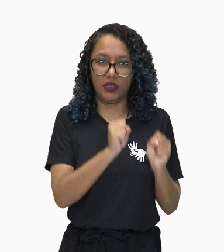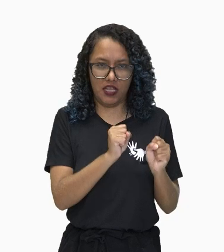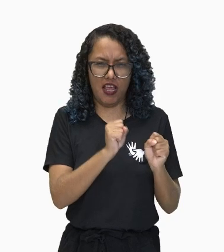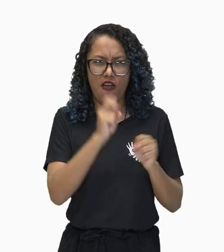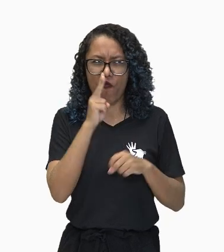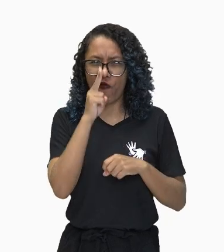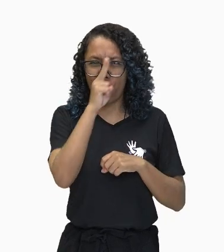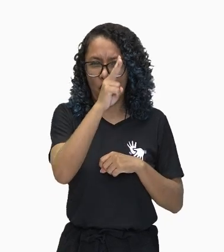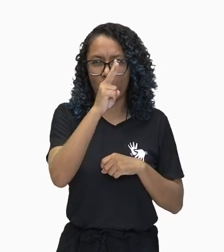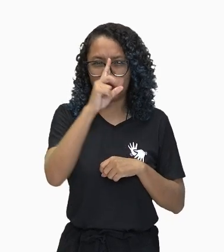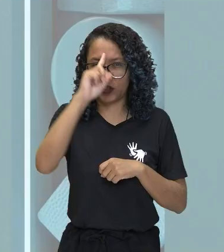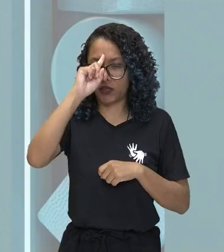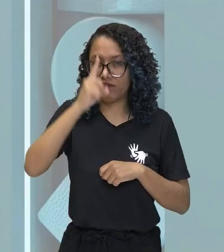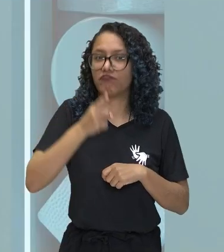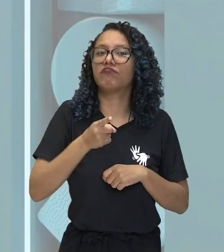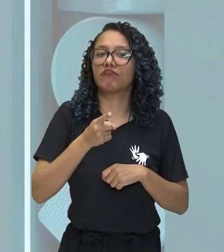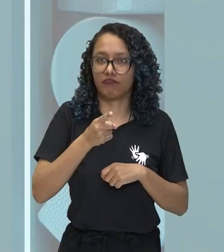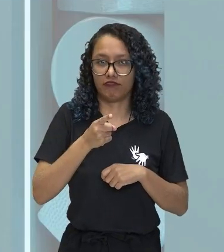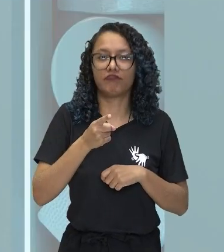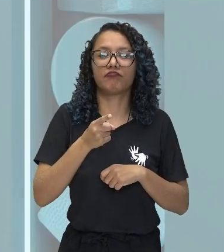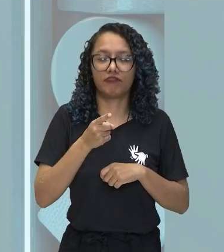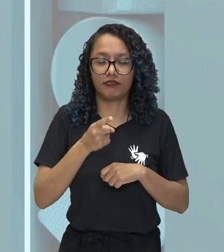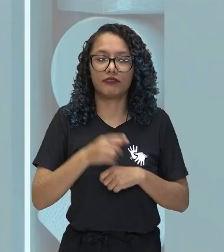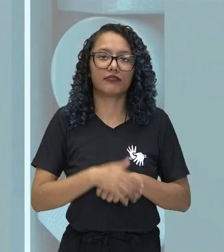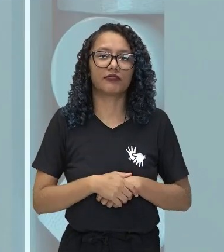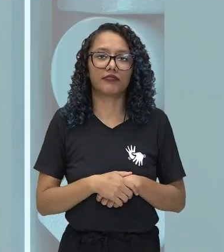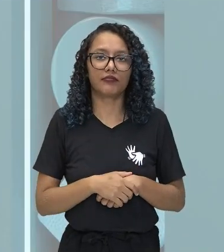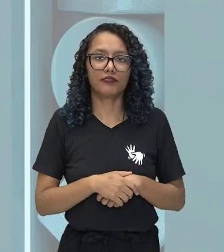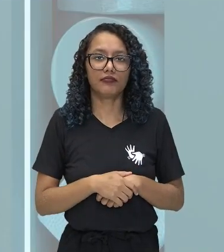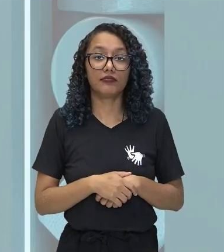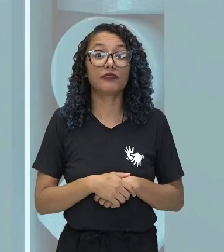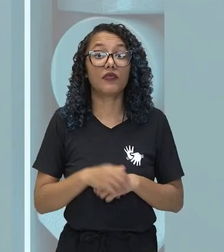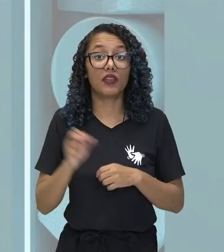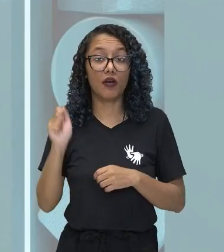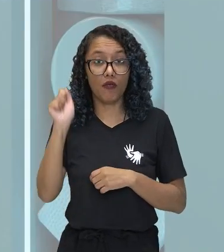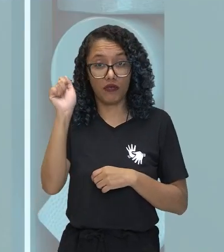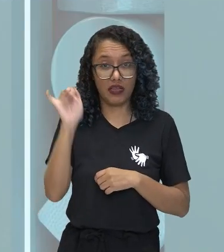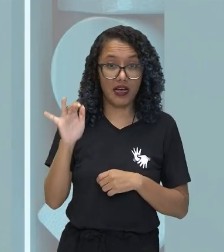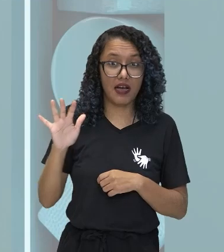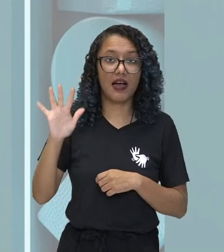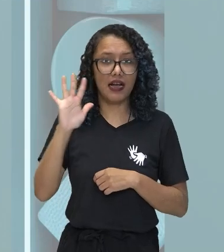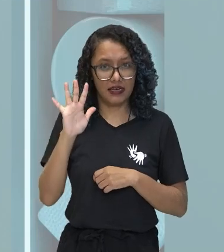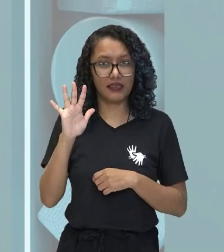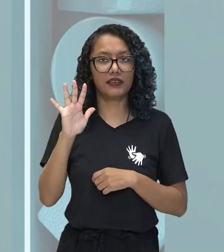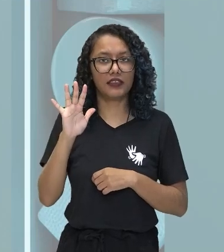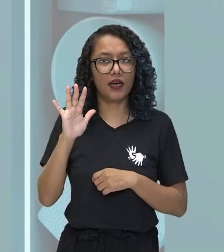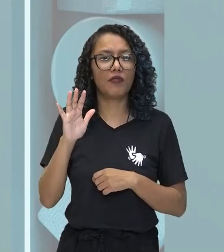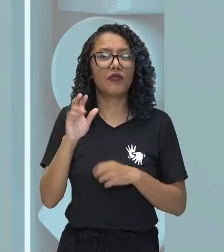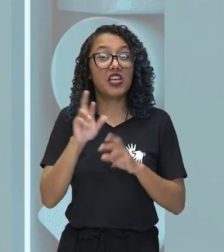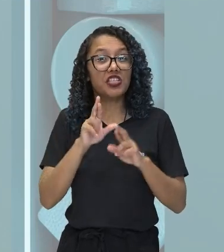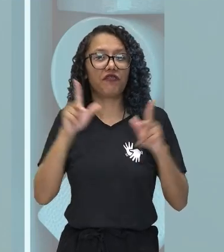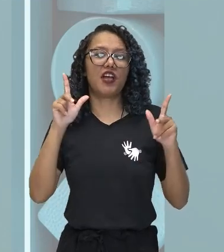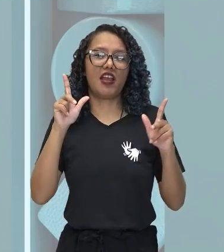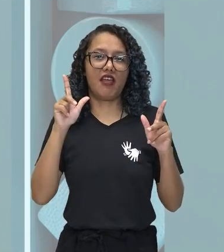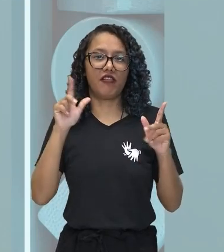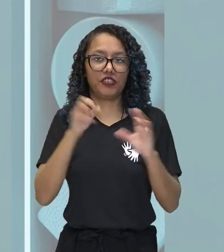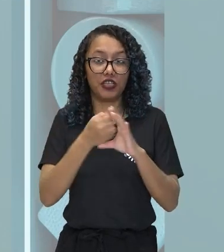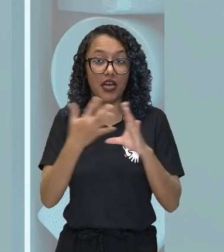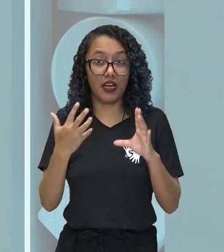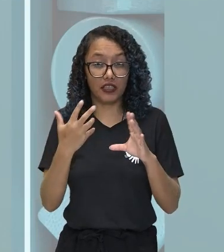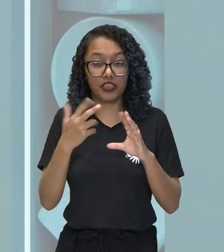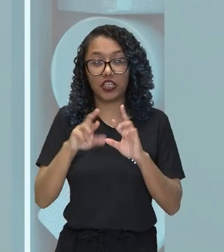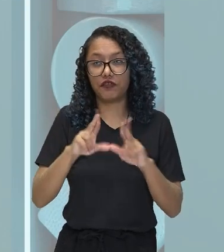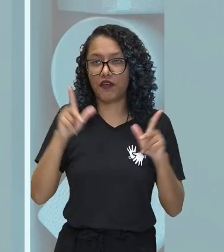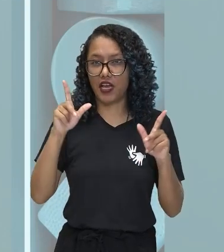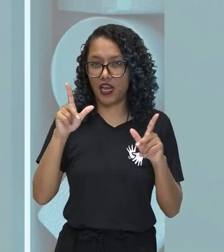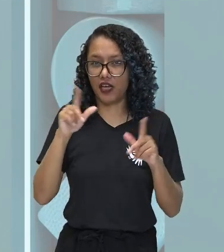e autoridade. A gente já vê que na Ásia a dança ela foi se transformando e esse contexto, essa representatividade do dragão,